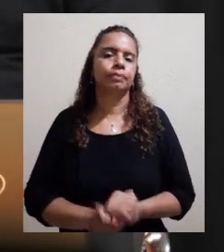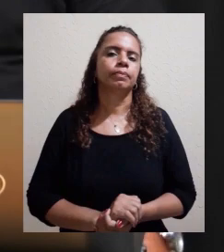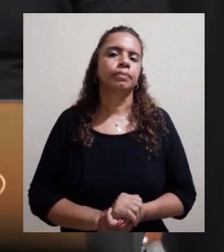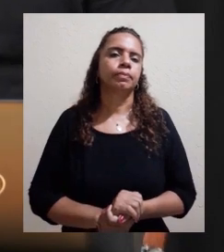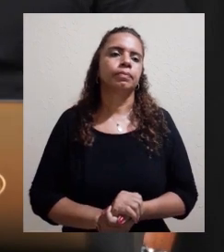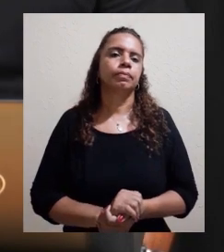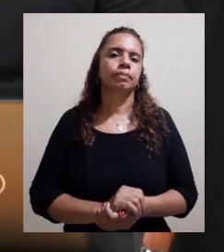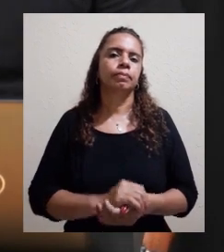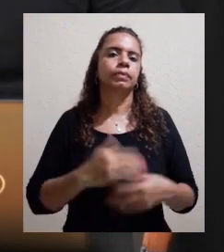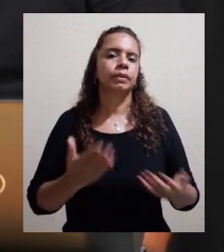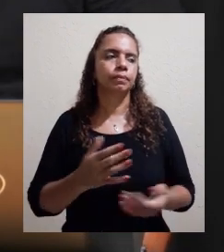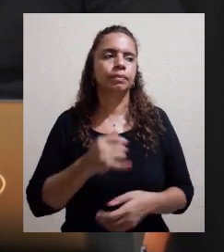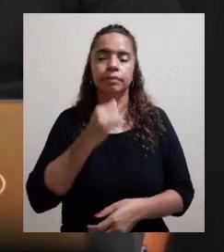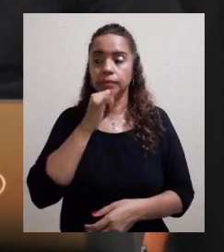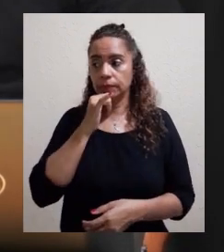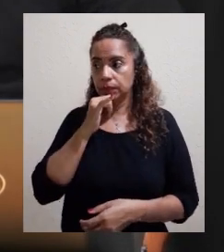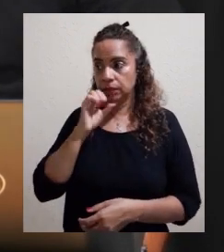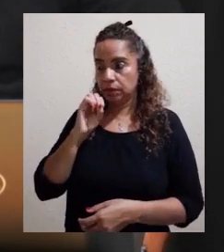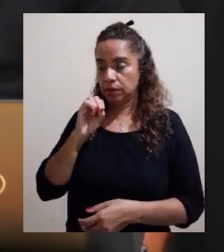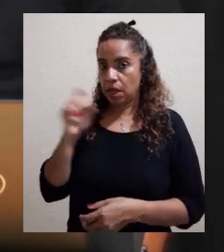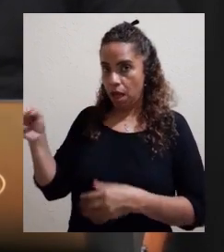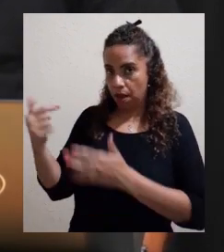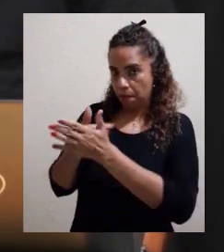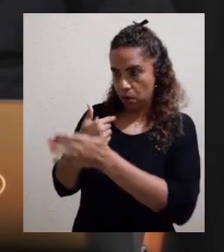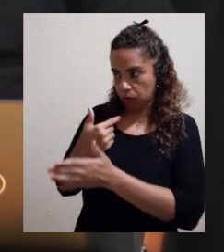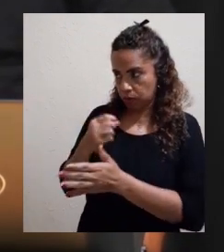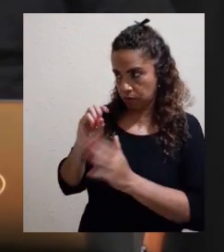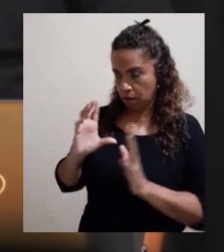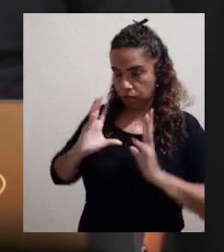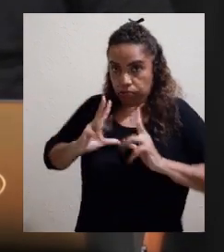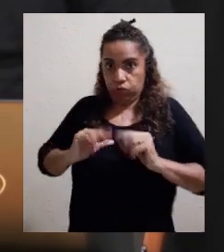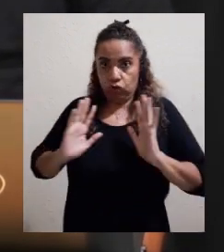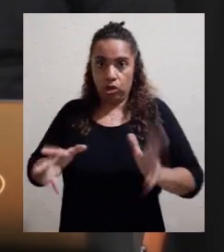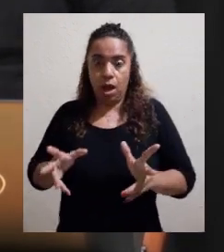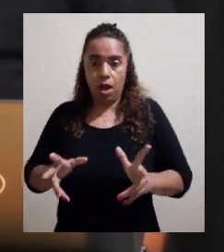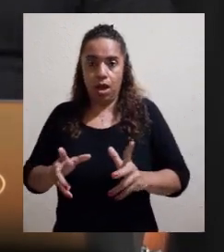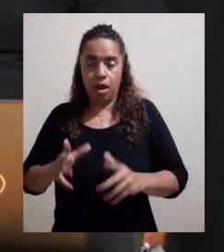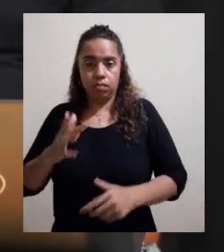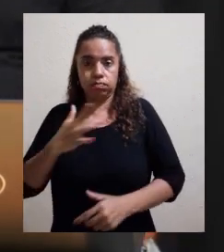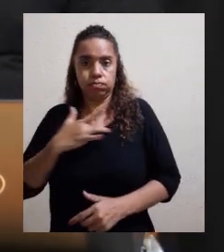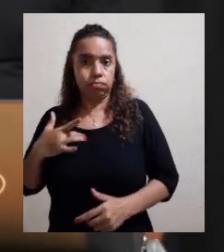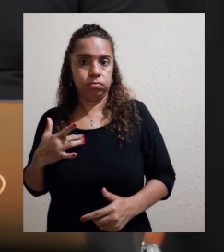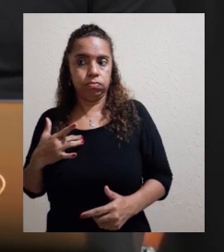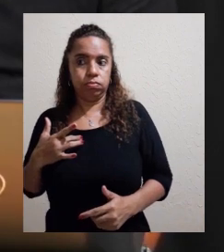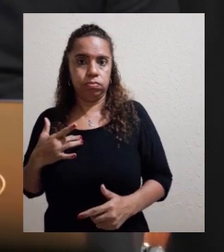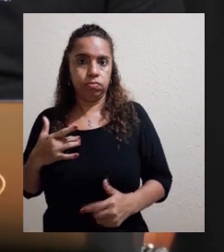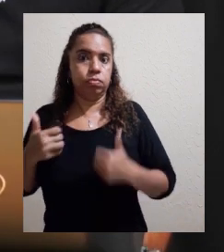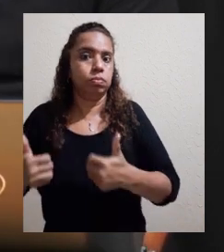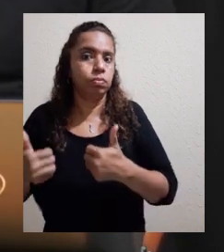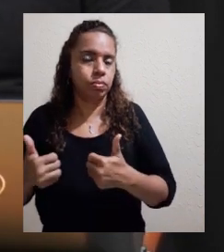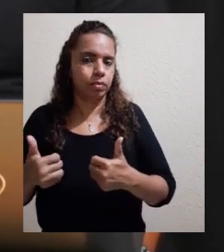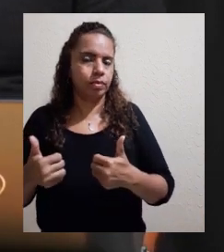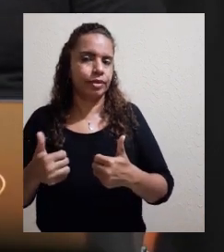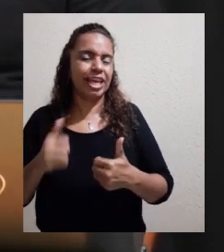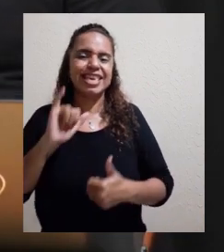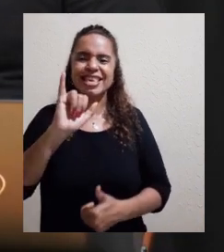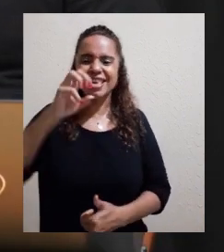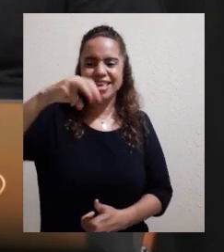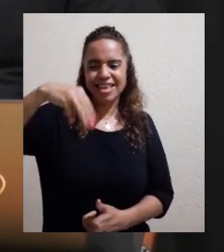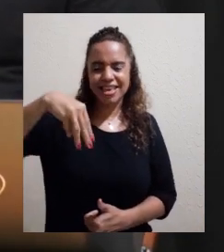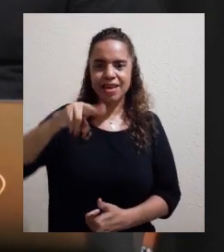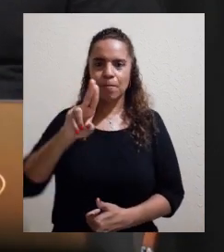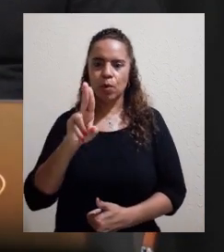Deixa eu terminar de ver a pergunta dela. Ela pergunta se ela está imunizada. Não, você não pode dizer isso. Quando a gente fala